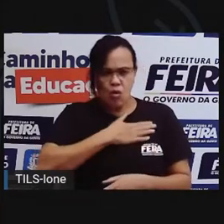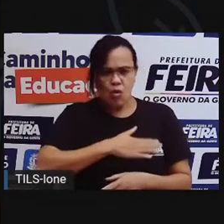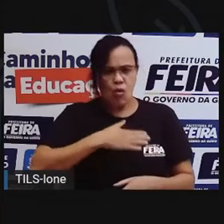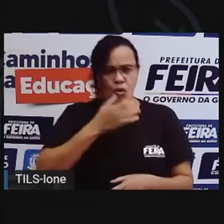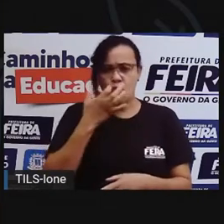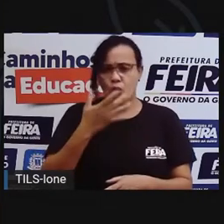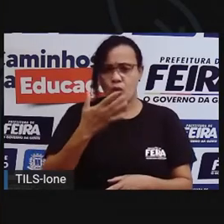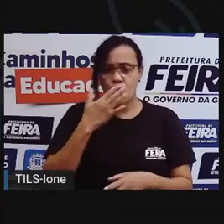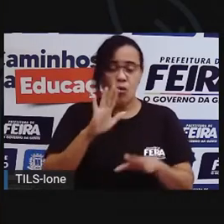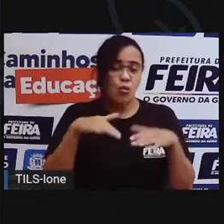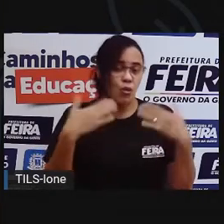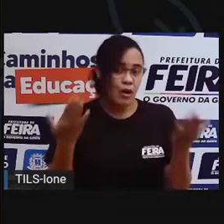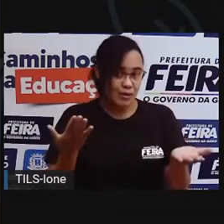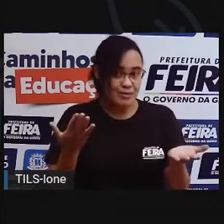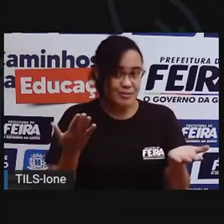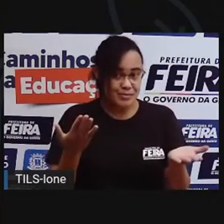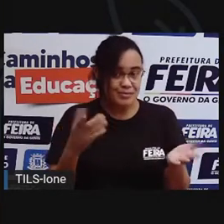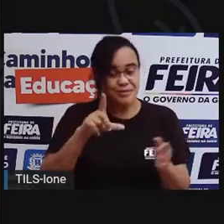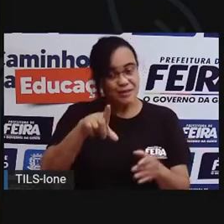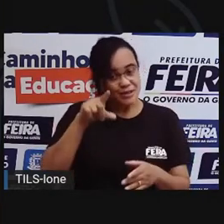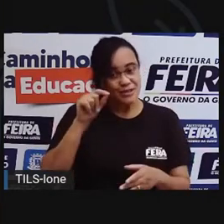conta.